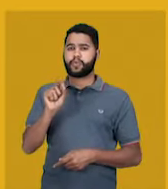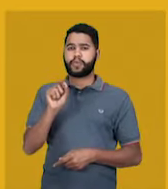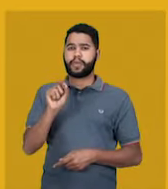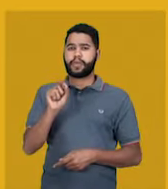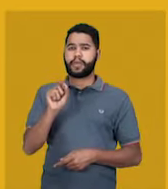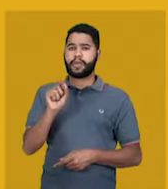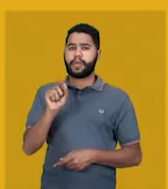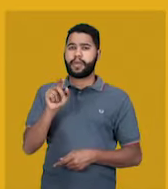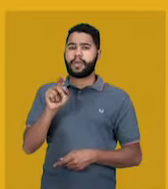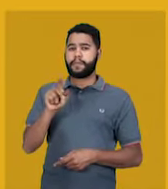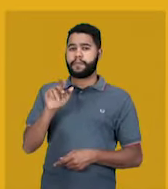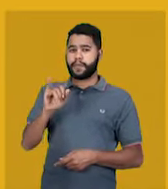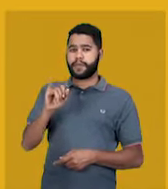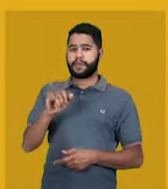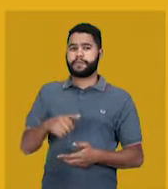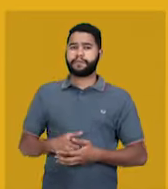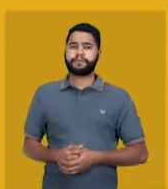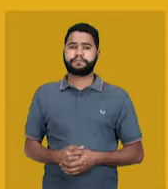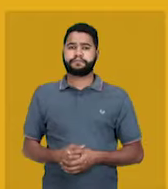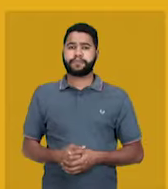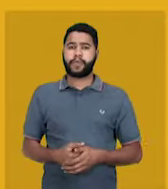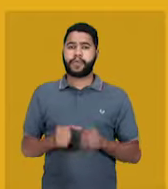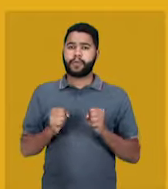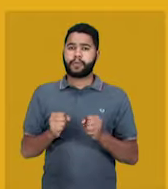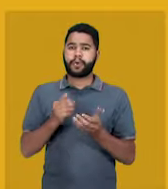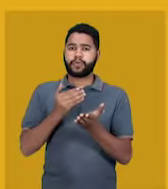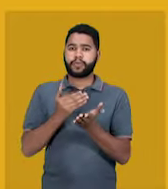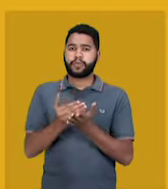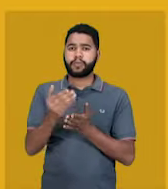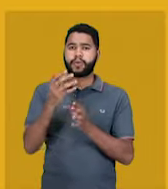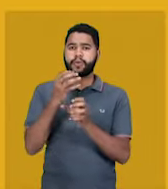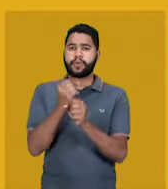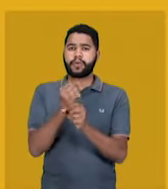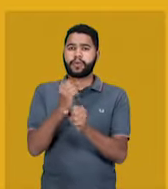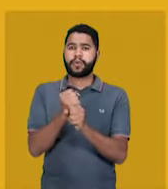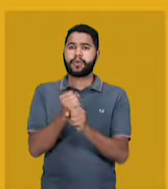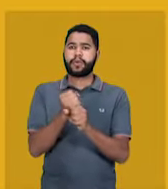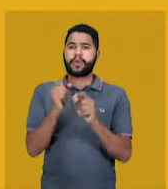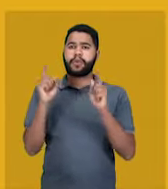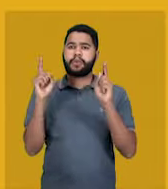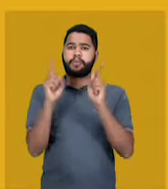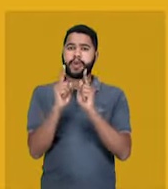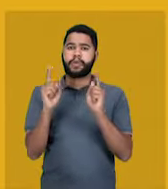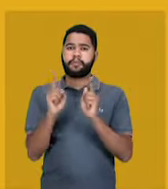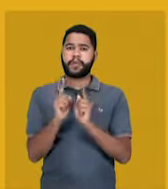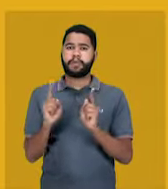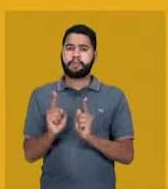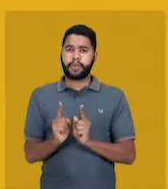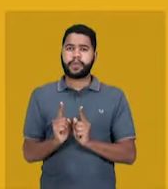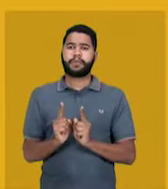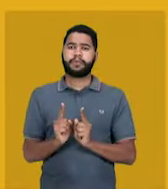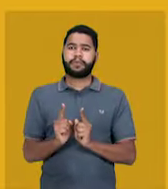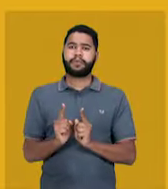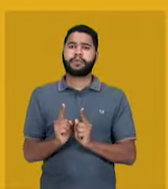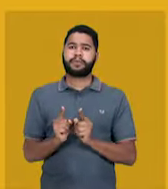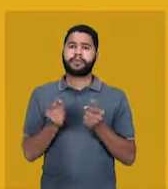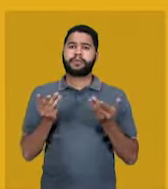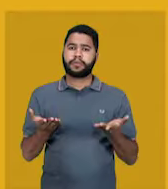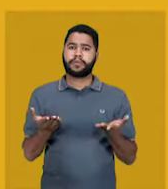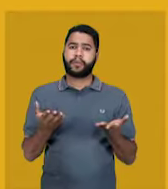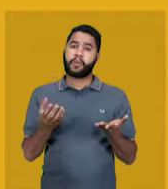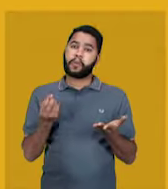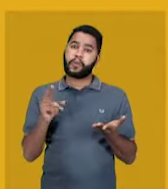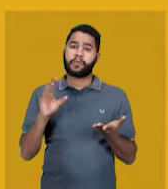π. Daí eu posso começar os meus cálculos simplificando por 10, cortando o